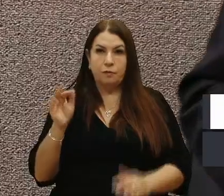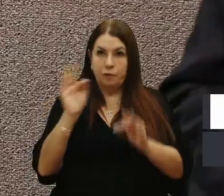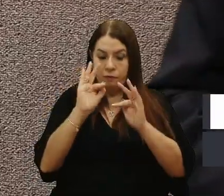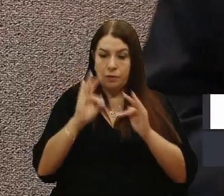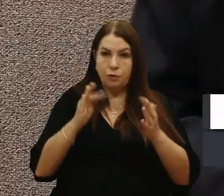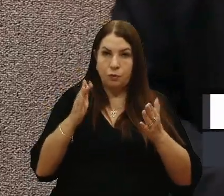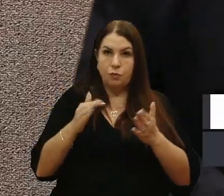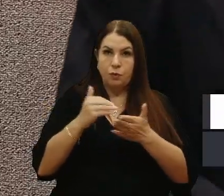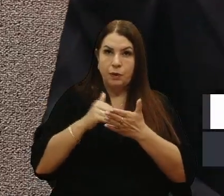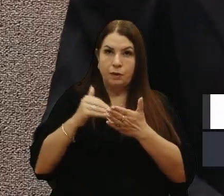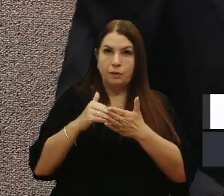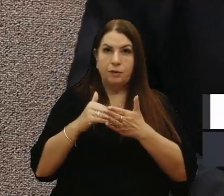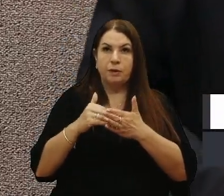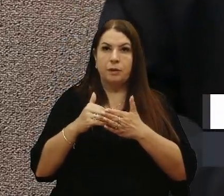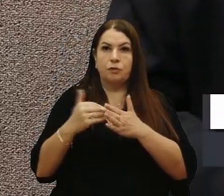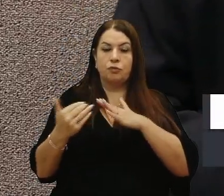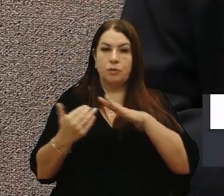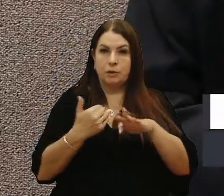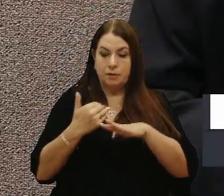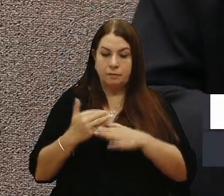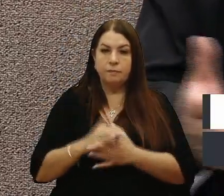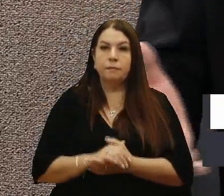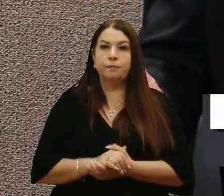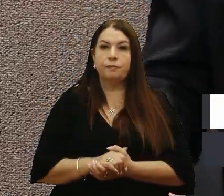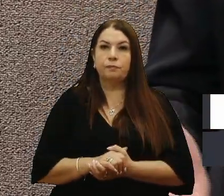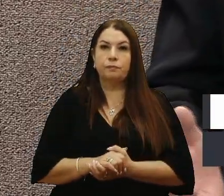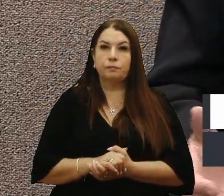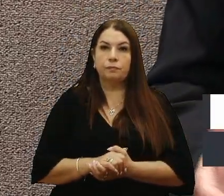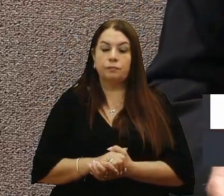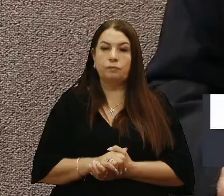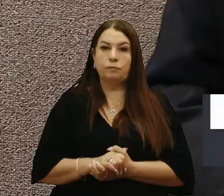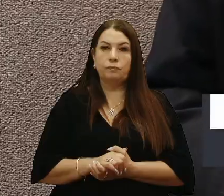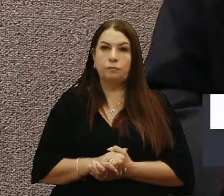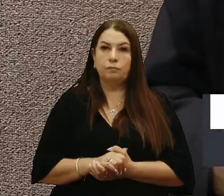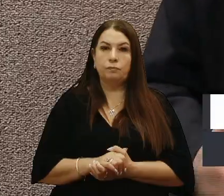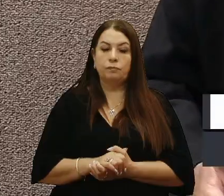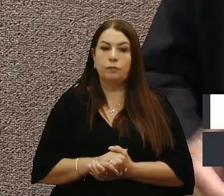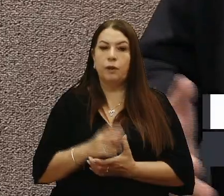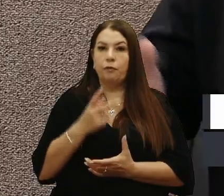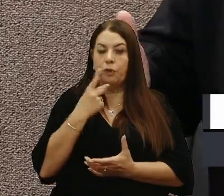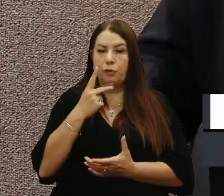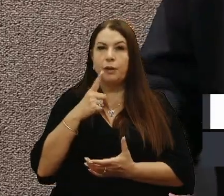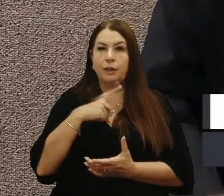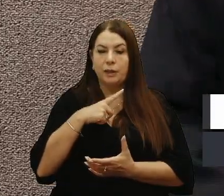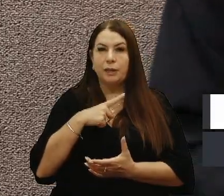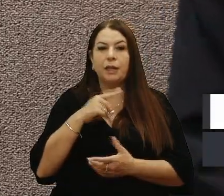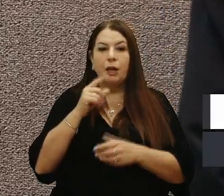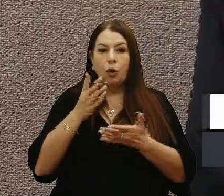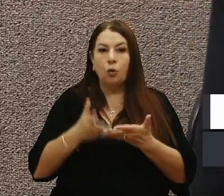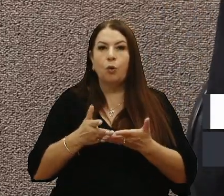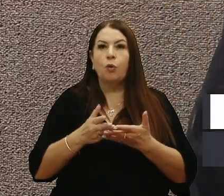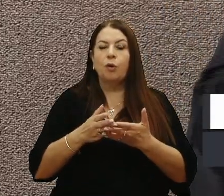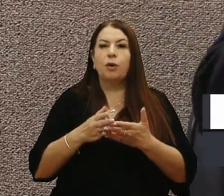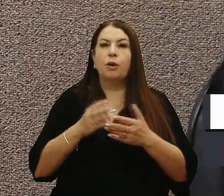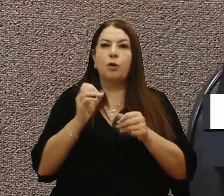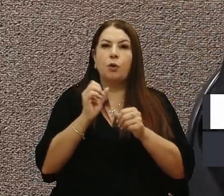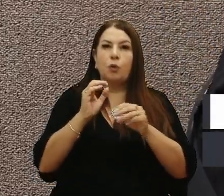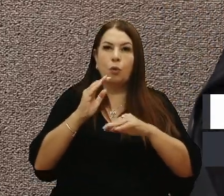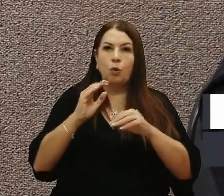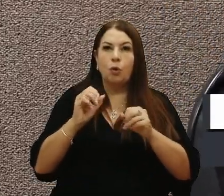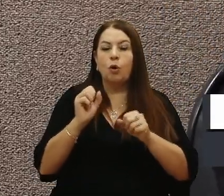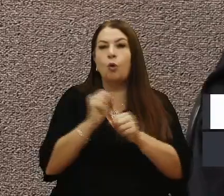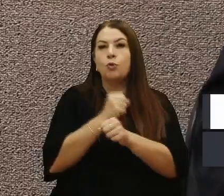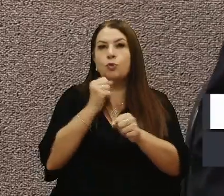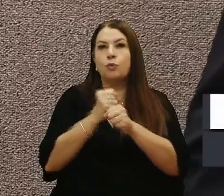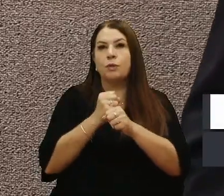hoje com o secretário de Trânsito, que acenou de termos de imediato a construção de uma EPI na